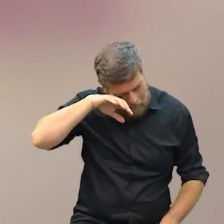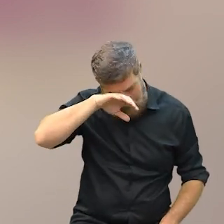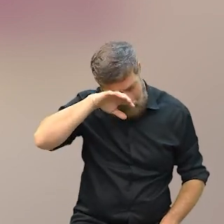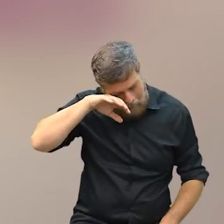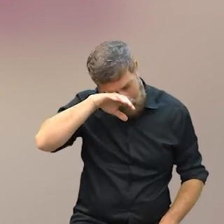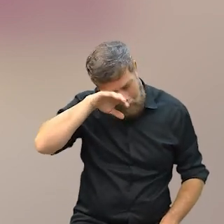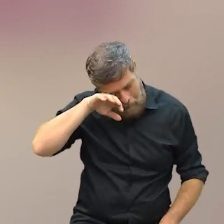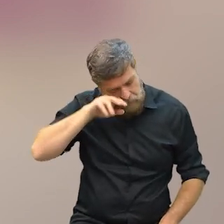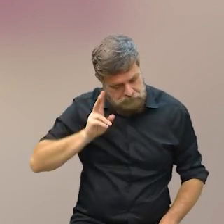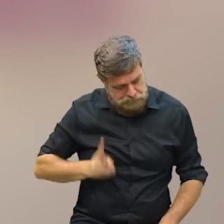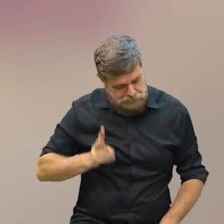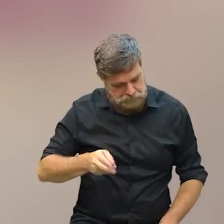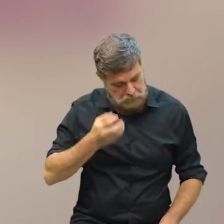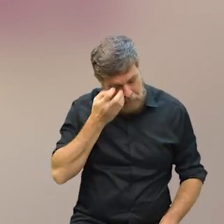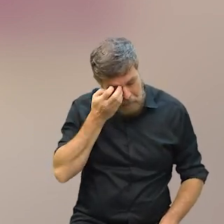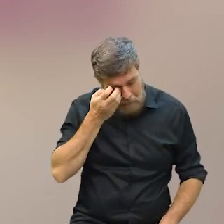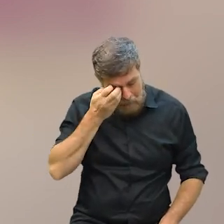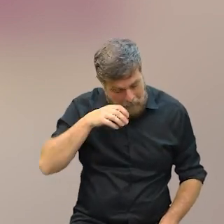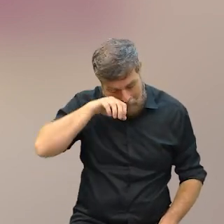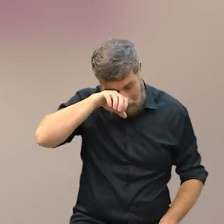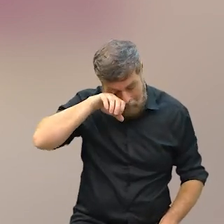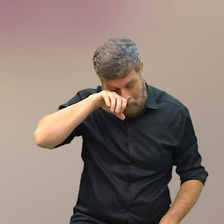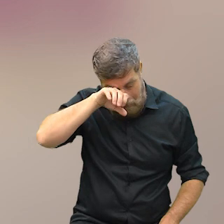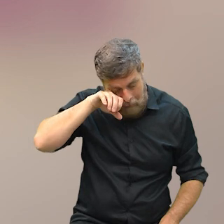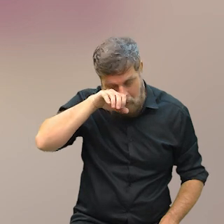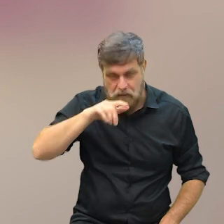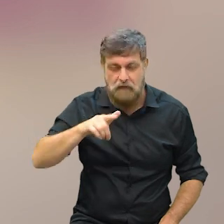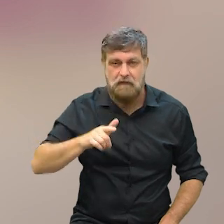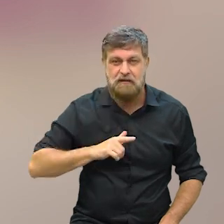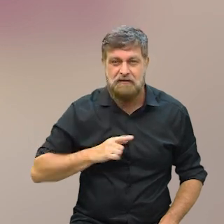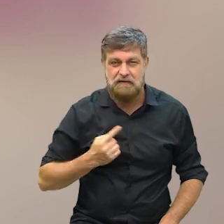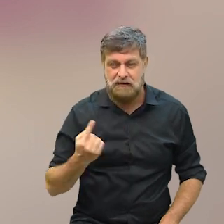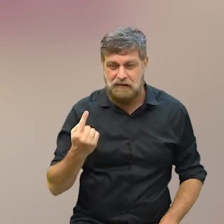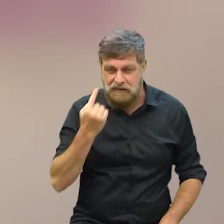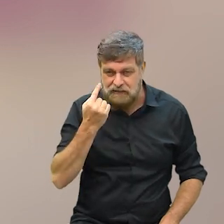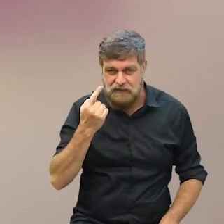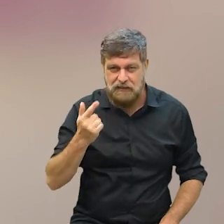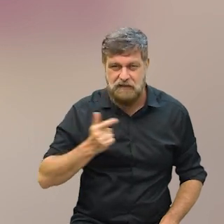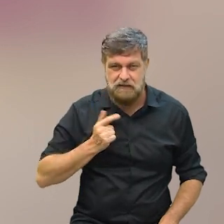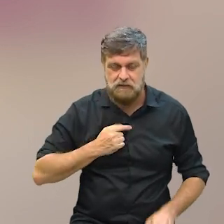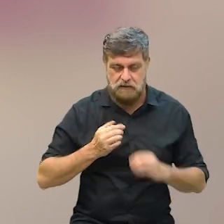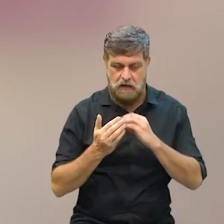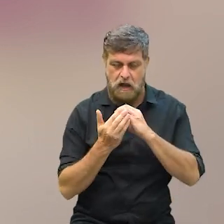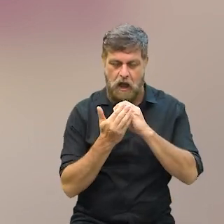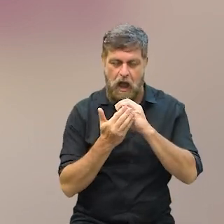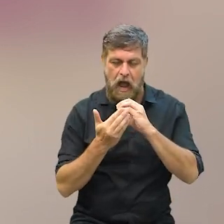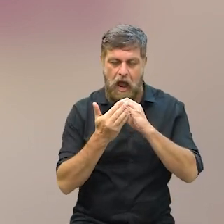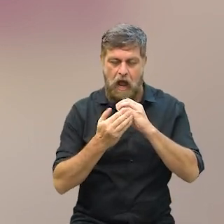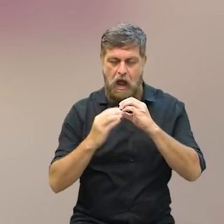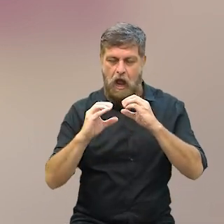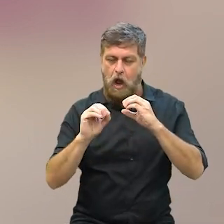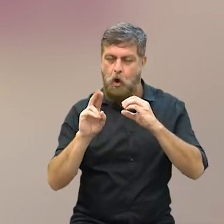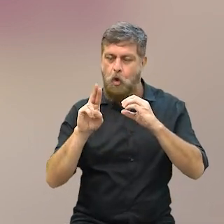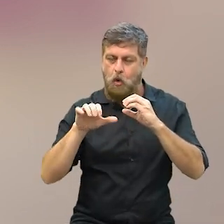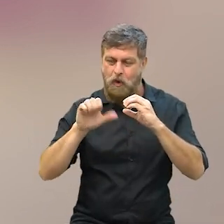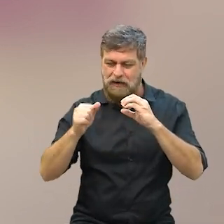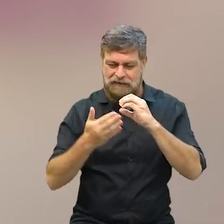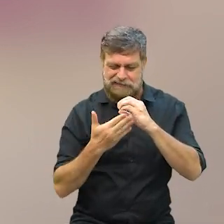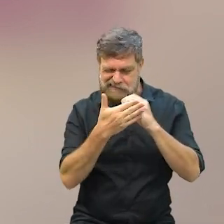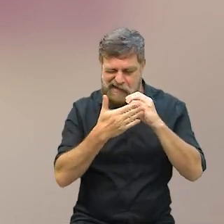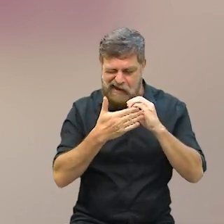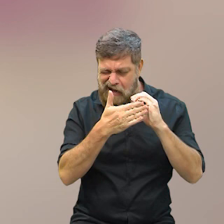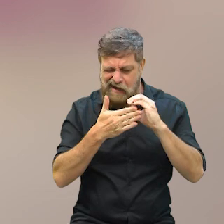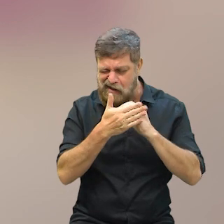coça o olho, né? E ela tem essa fibra colágena da córnea muito delicada. E na hora que